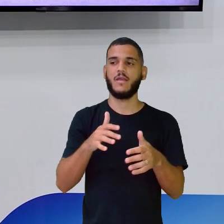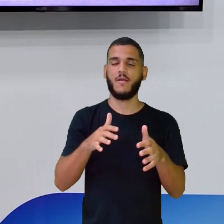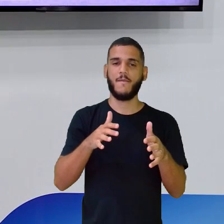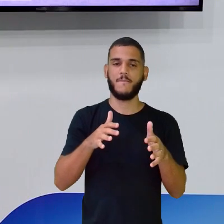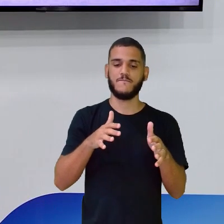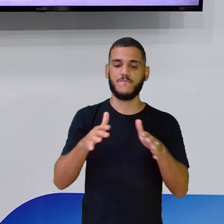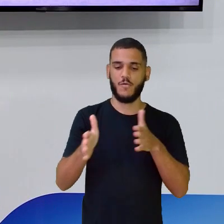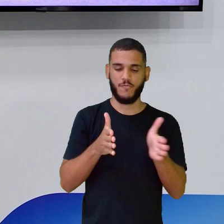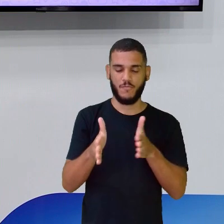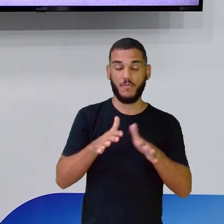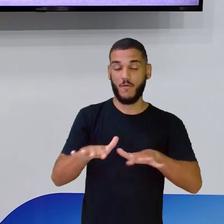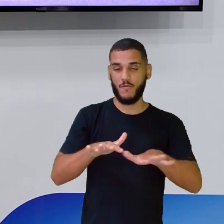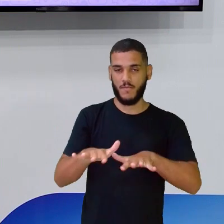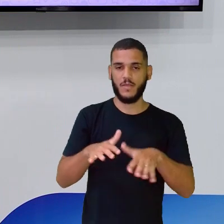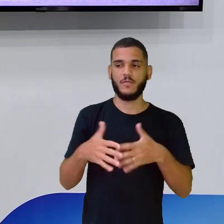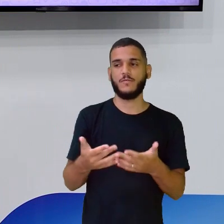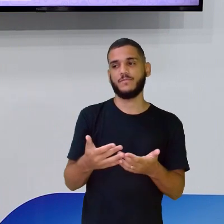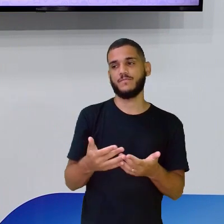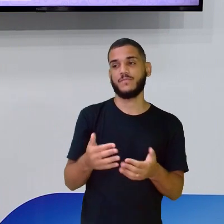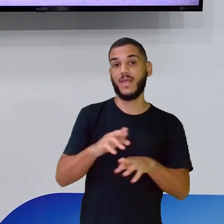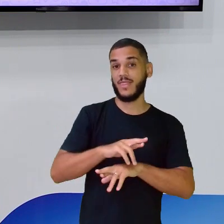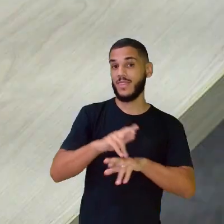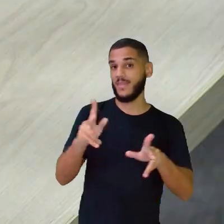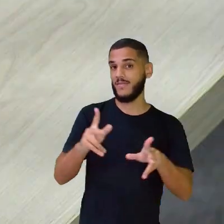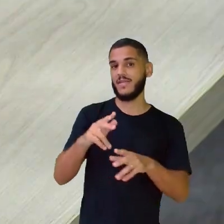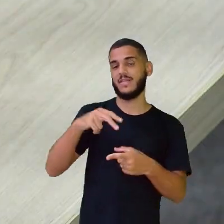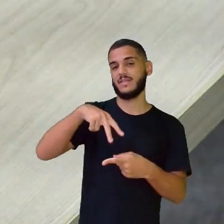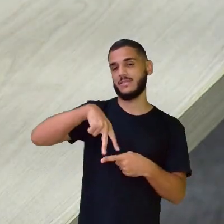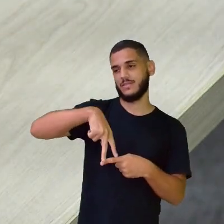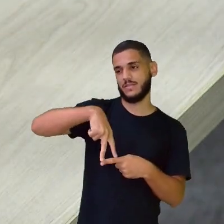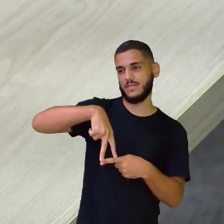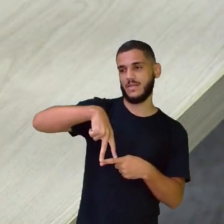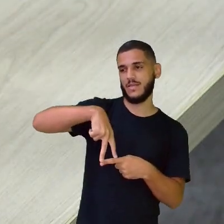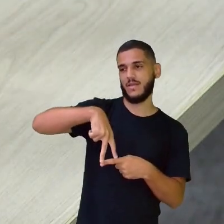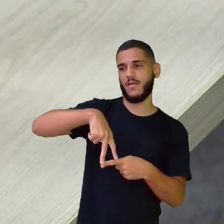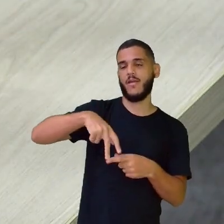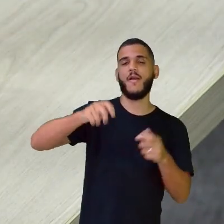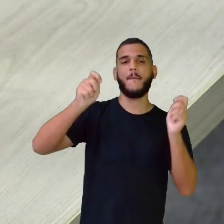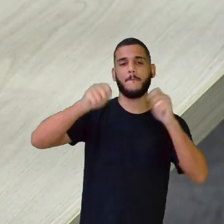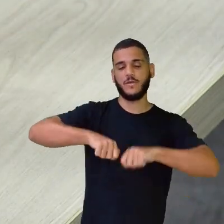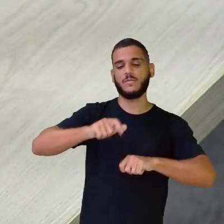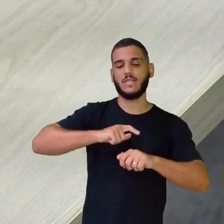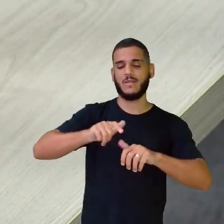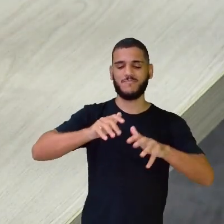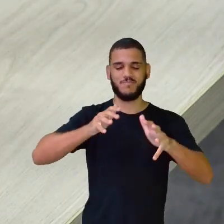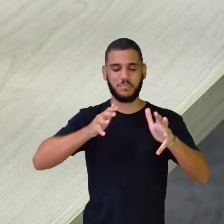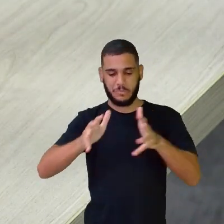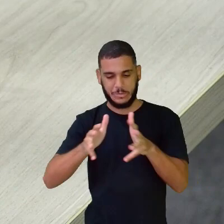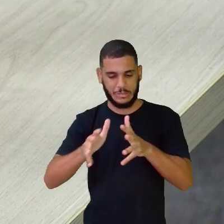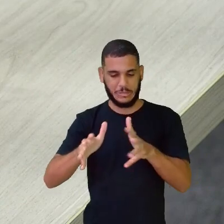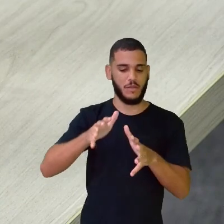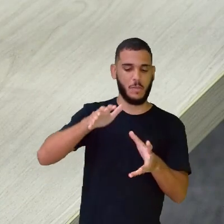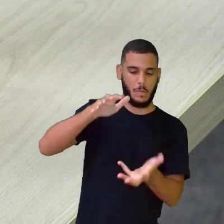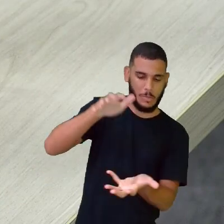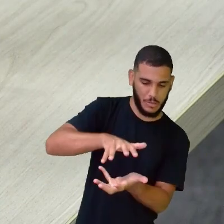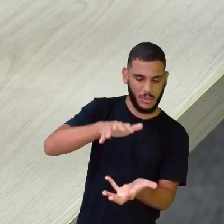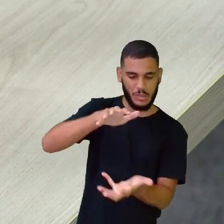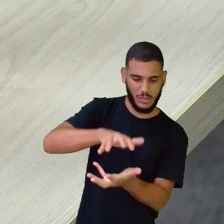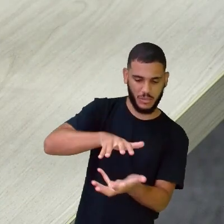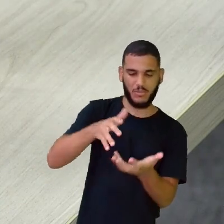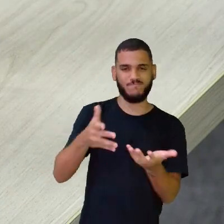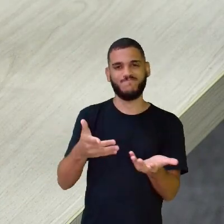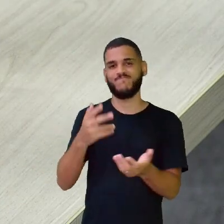O nosso querido aqui é diferente, ó. Eu posso balançar ele de todo jeito. Presta